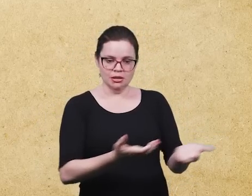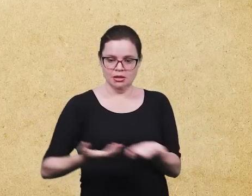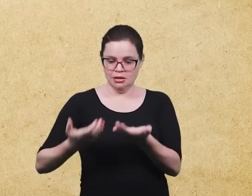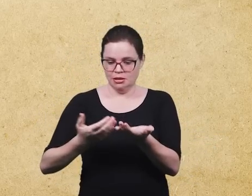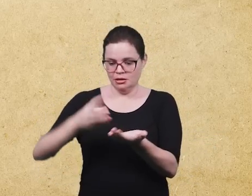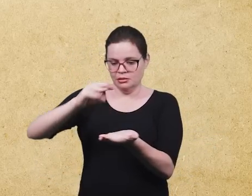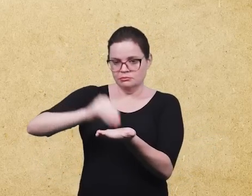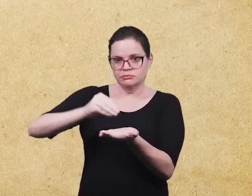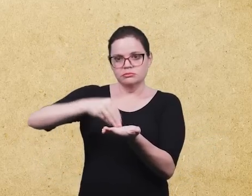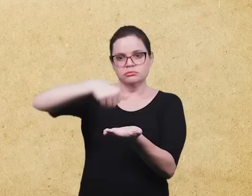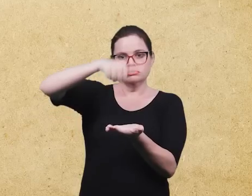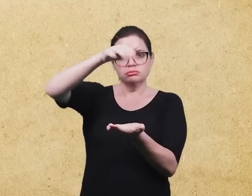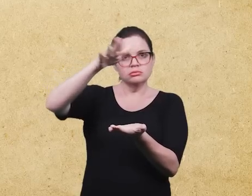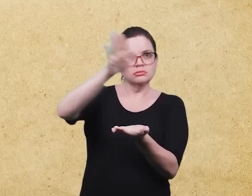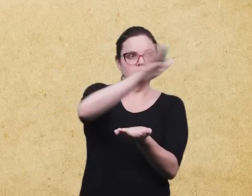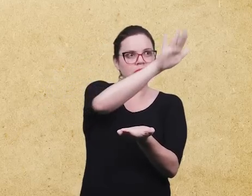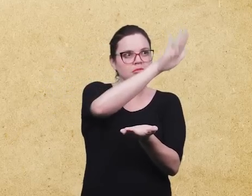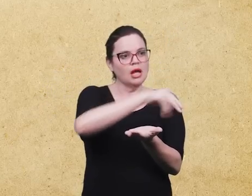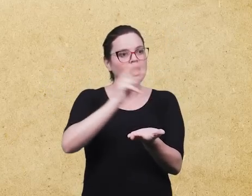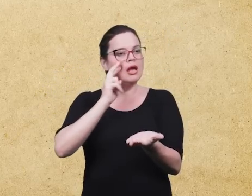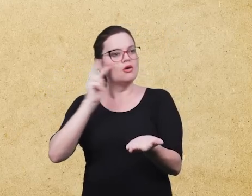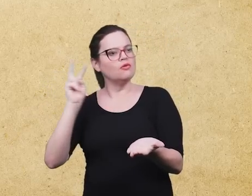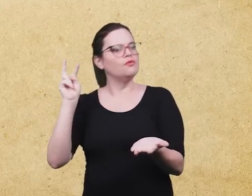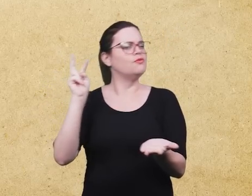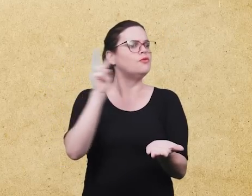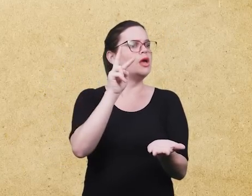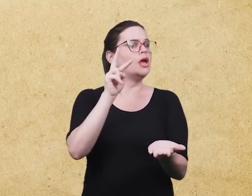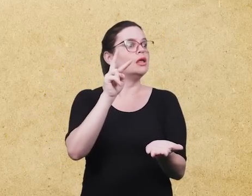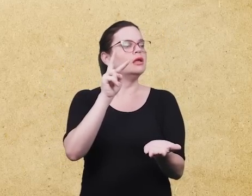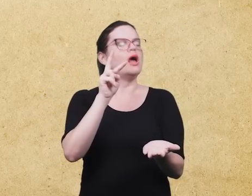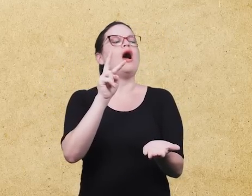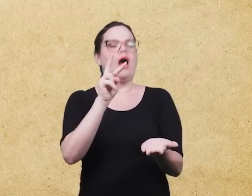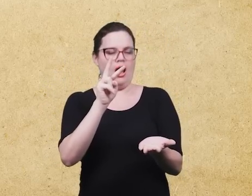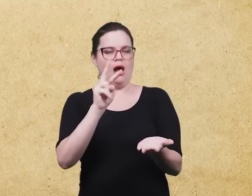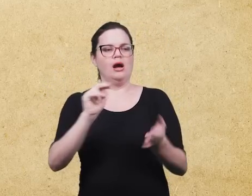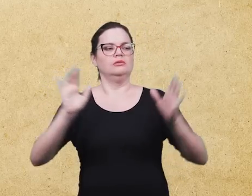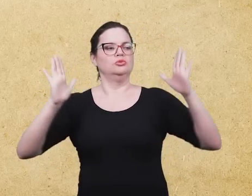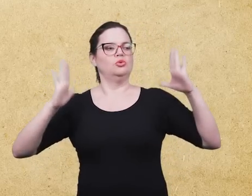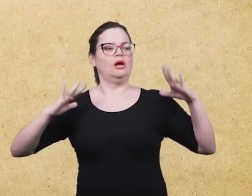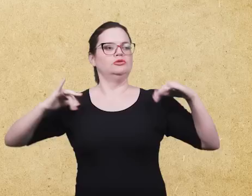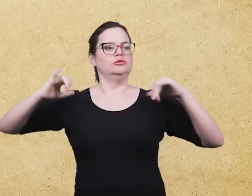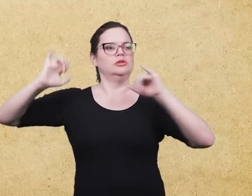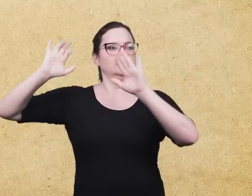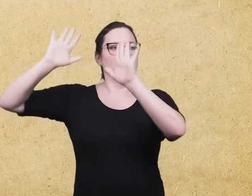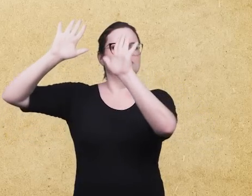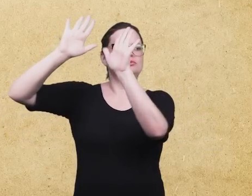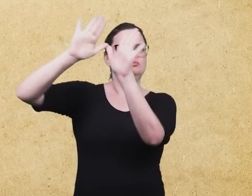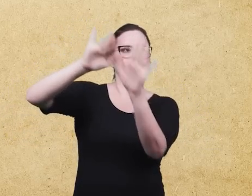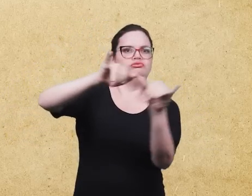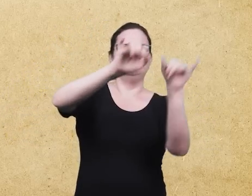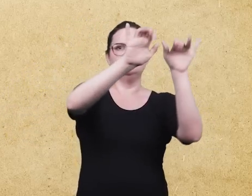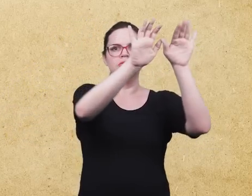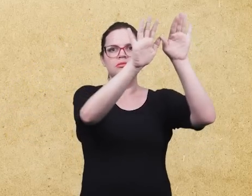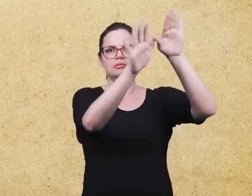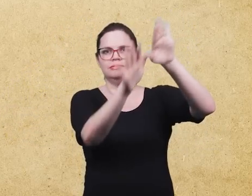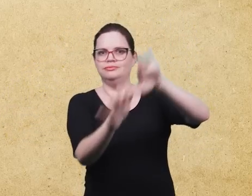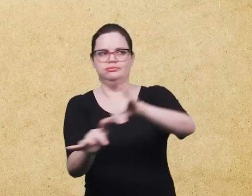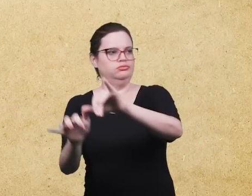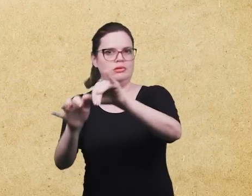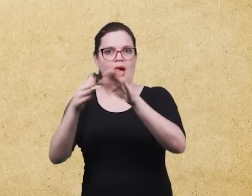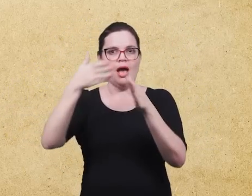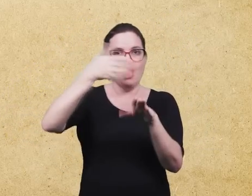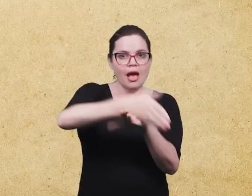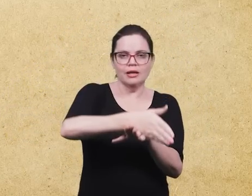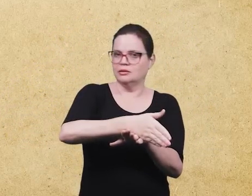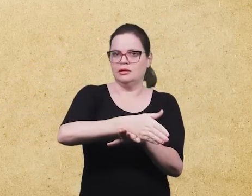casas em que estiverdes. Vendo eu sangue, passarei por cima de vós, e não haverá entre vós